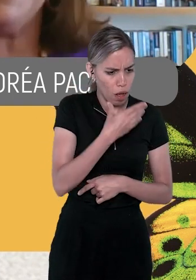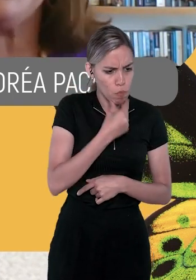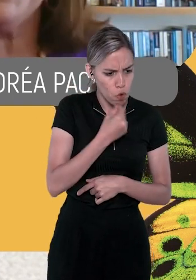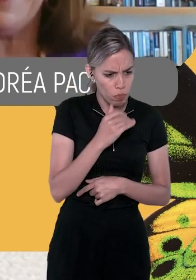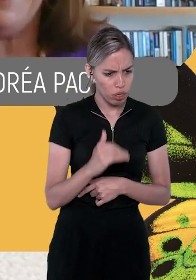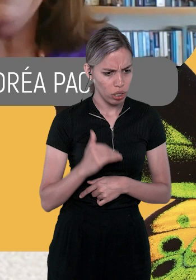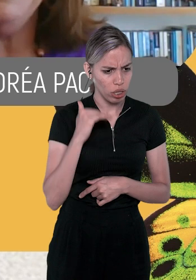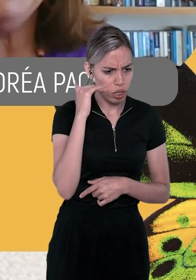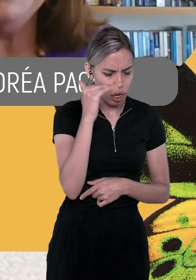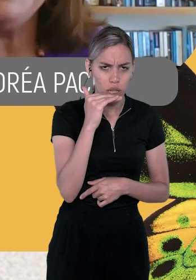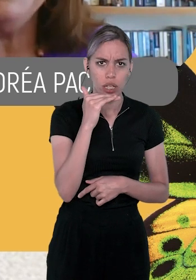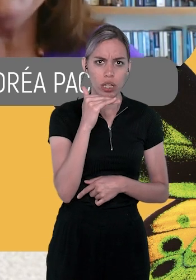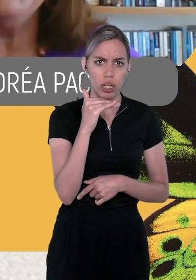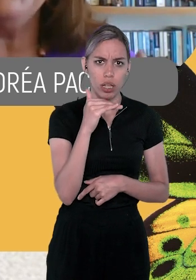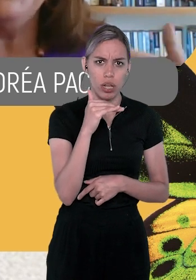cresceu nesse lugar,